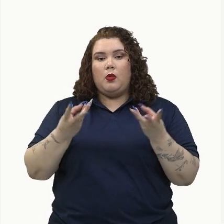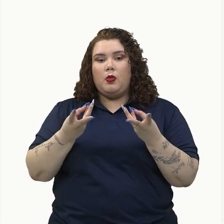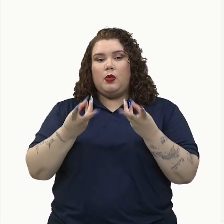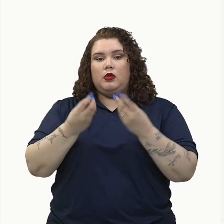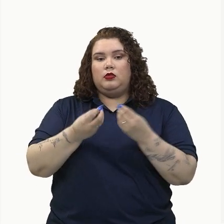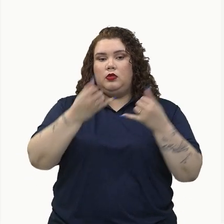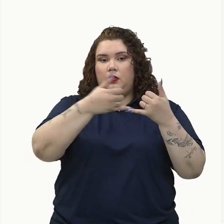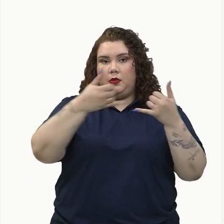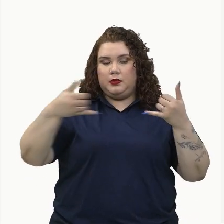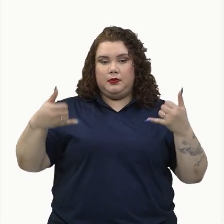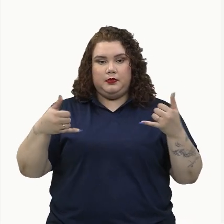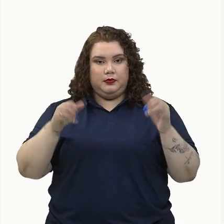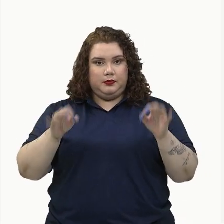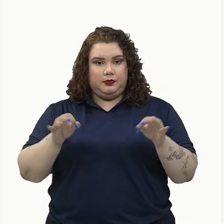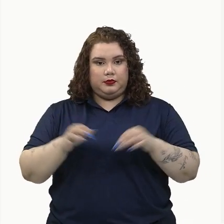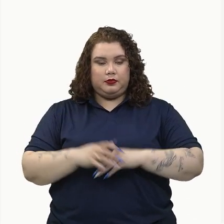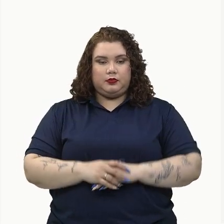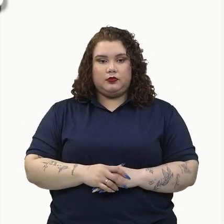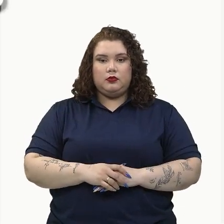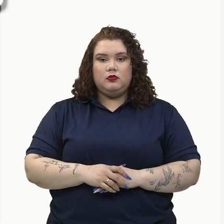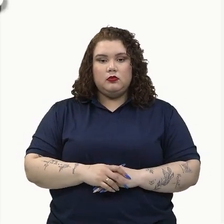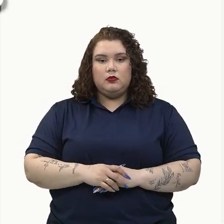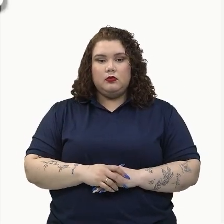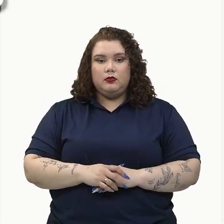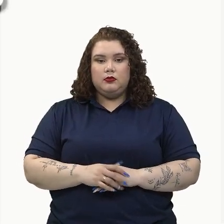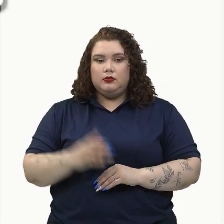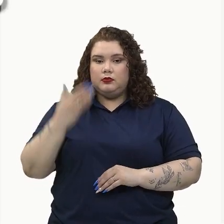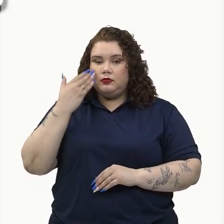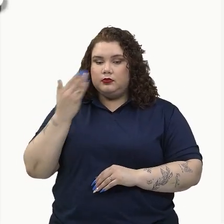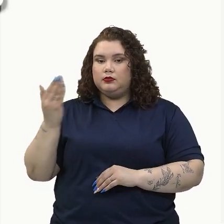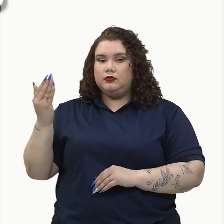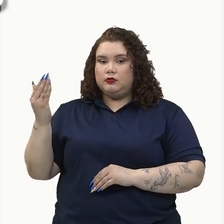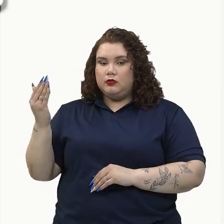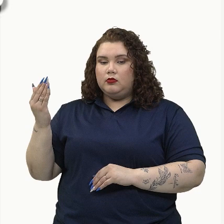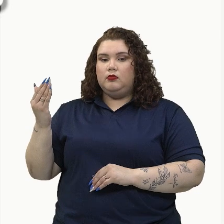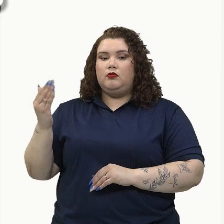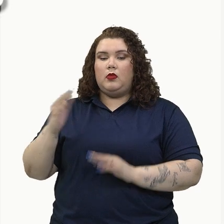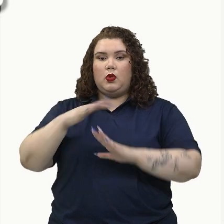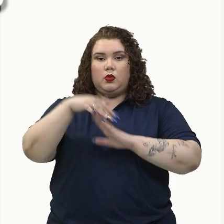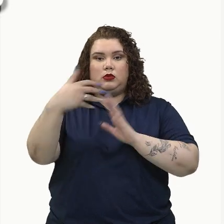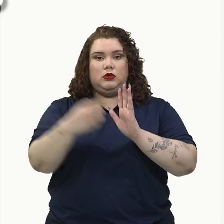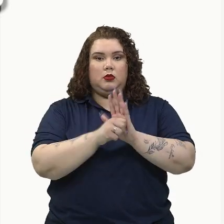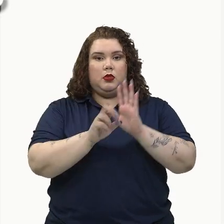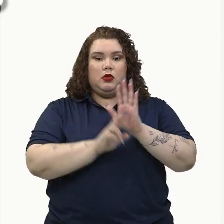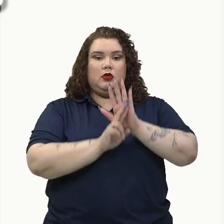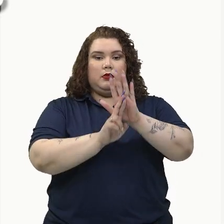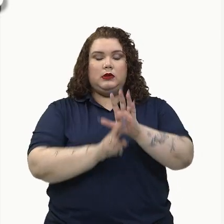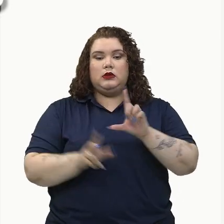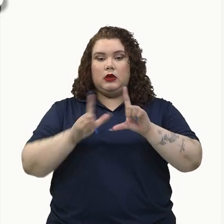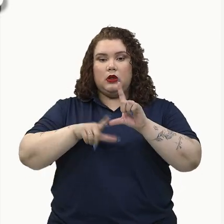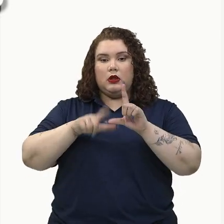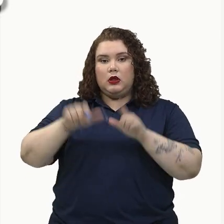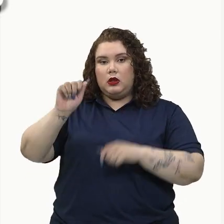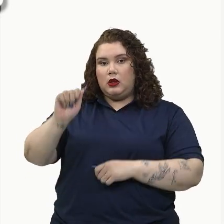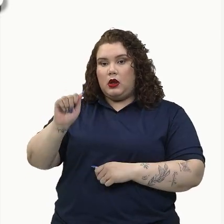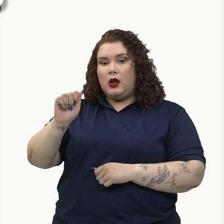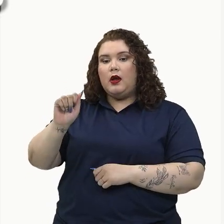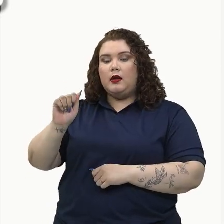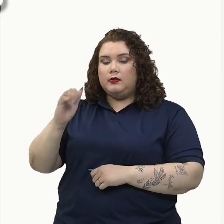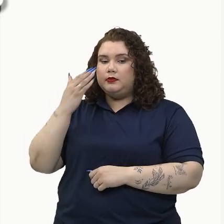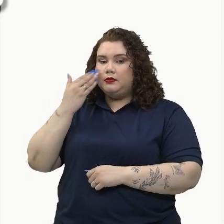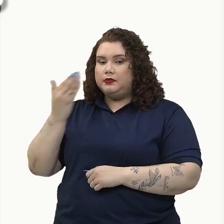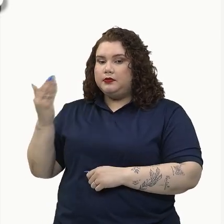corrente elétrica. Aí você temos aqui o símbolo, olha só, os amperímetros